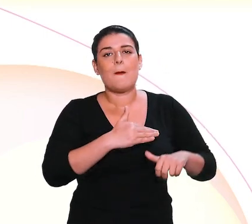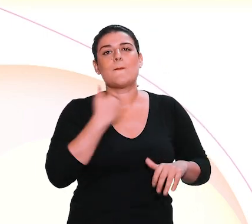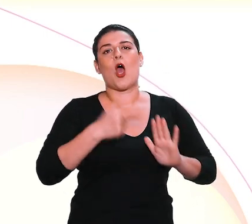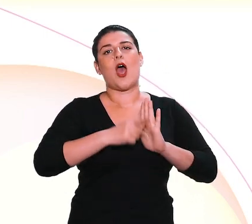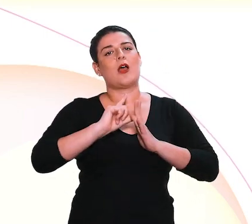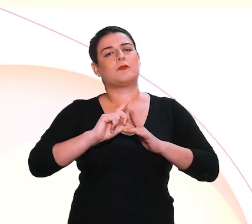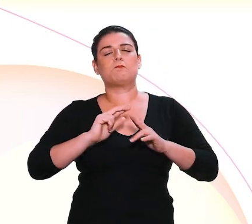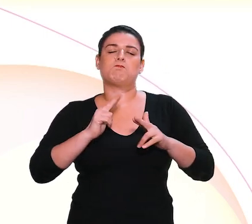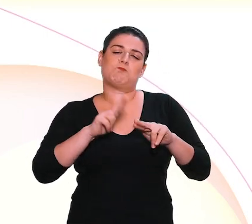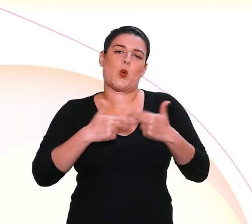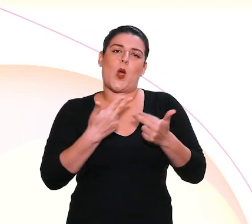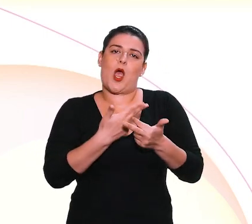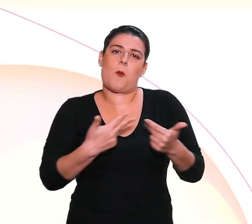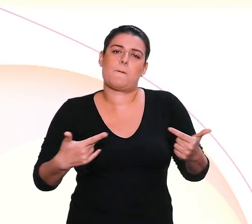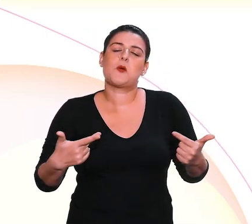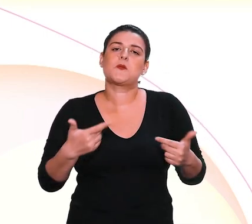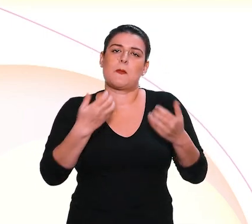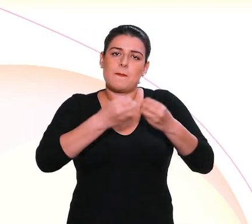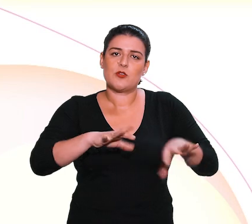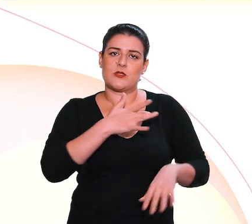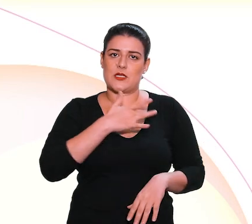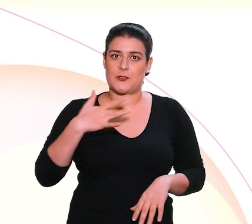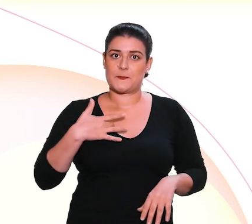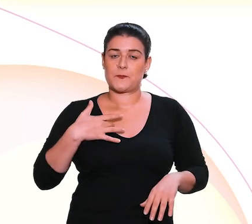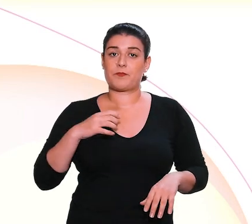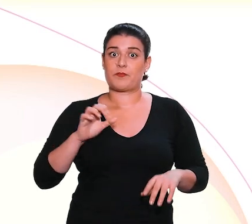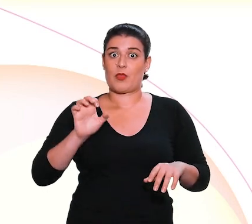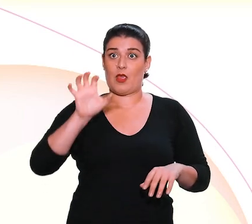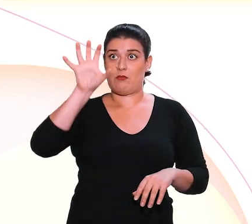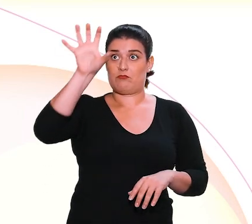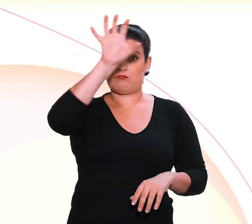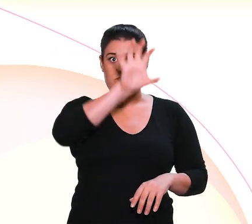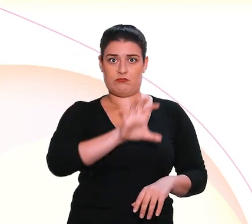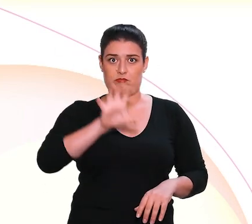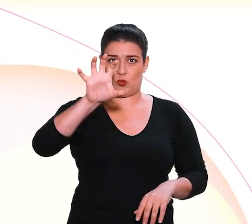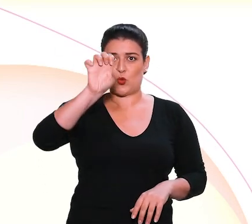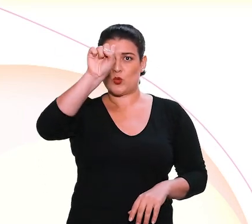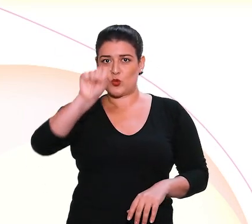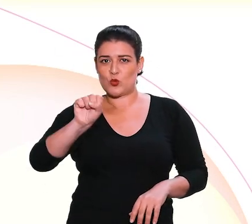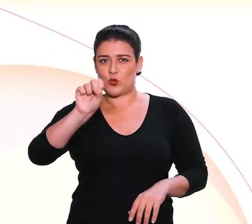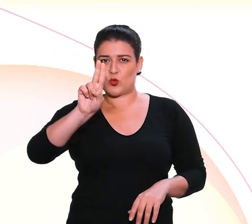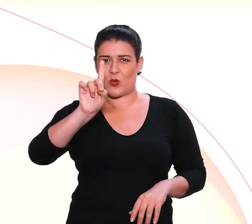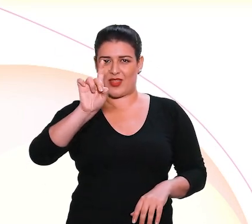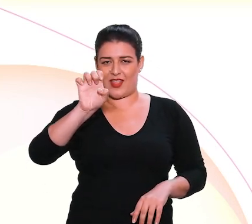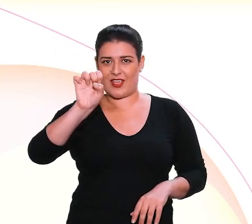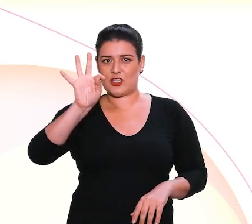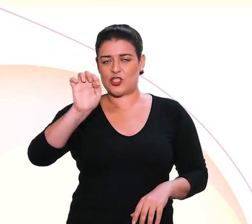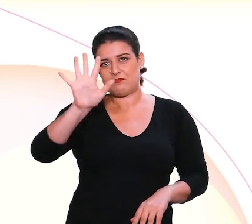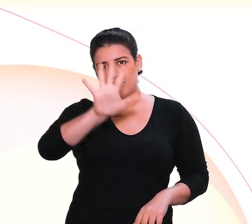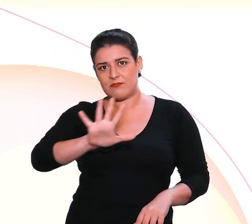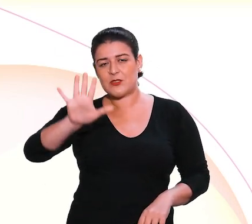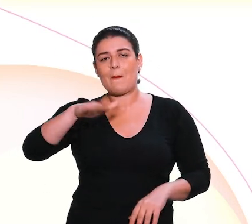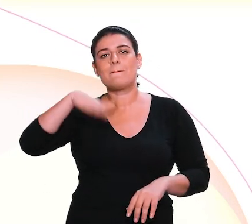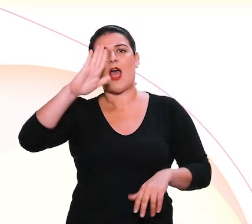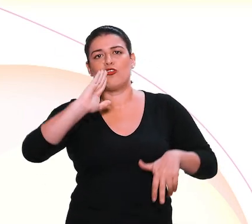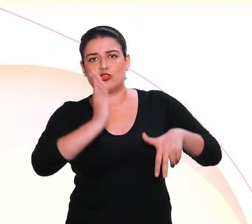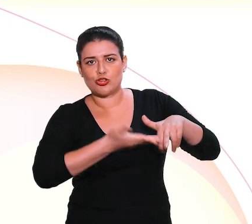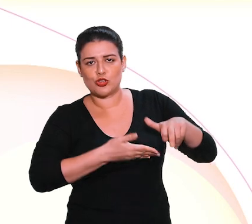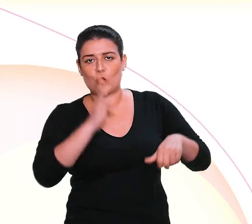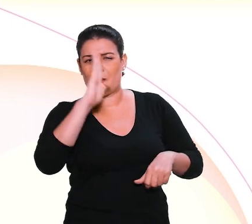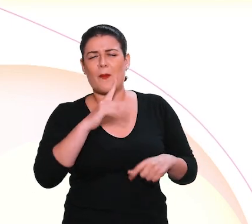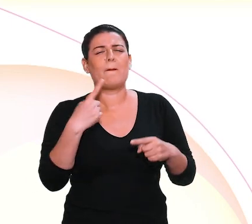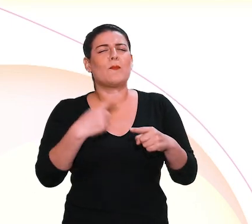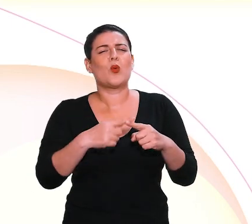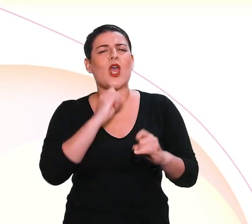por alguma complicação. E aí nós temos a região sudeste, com o maior número de amputações no Brasil. E o que eu quero mostrar isso para